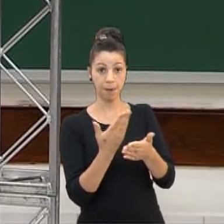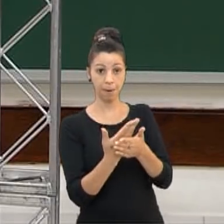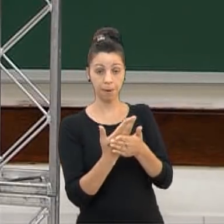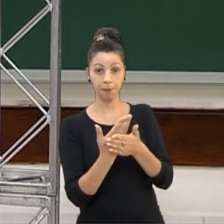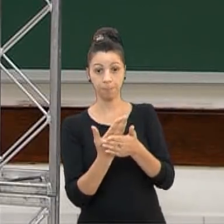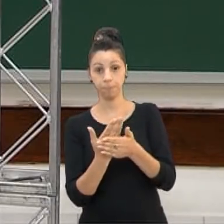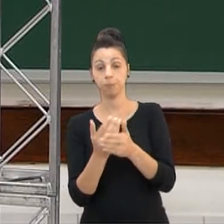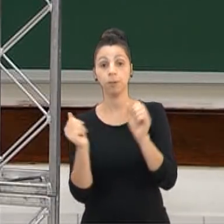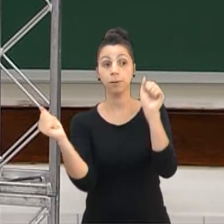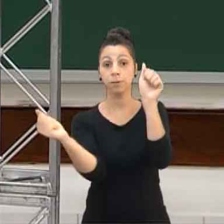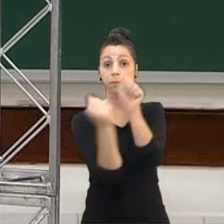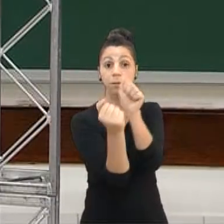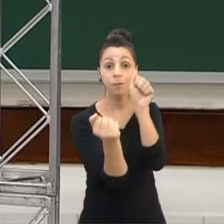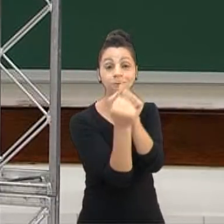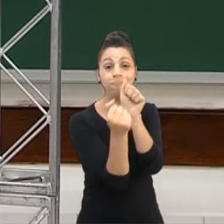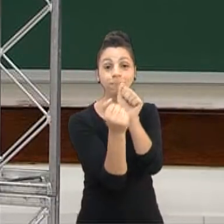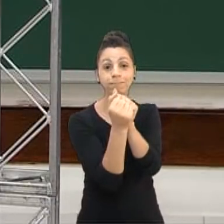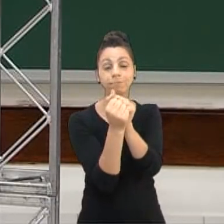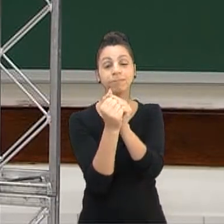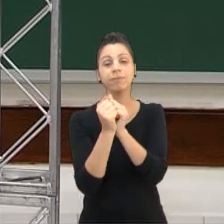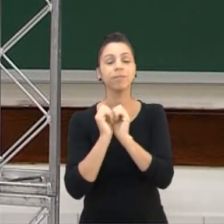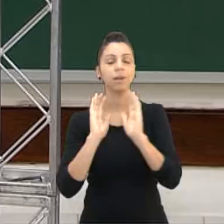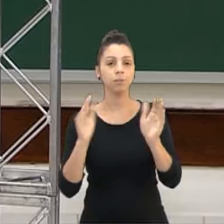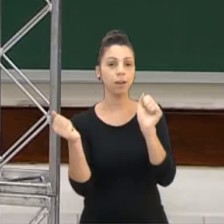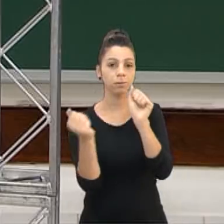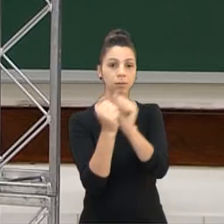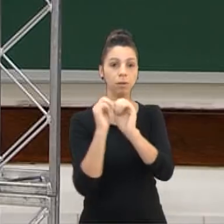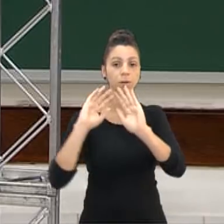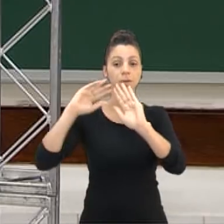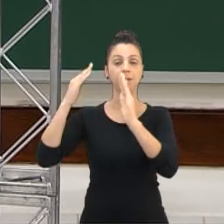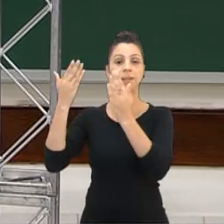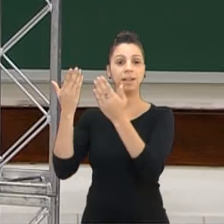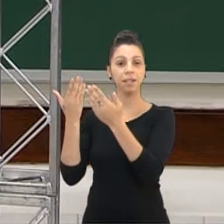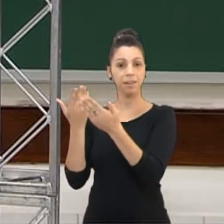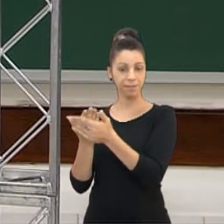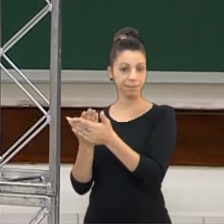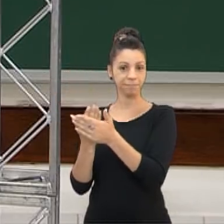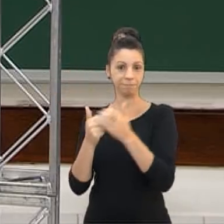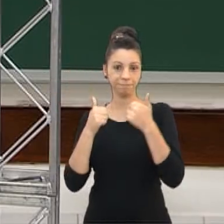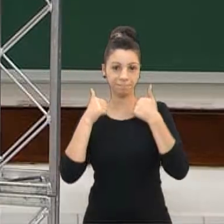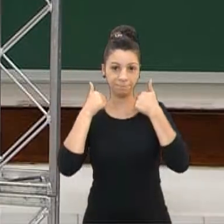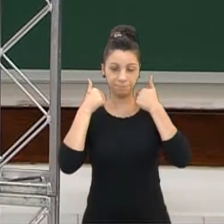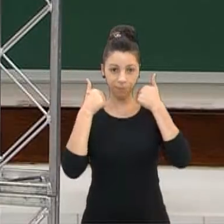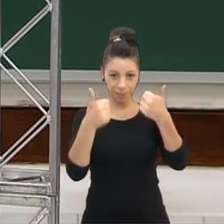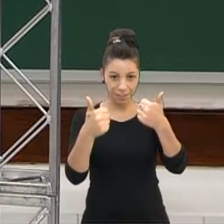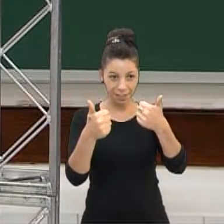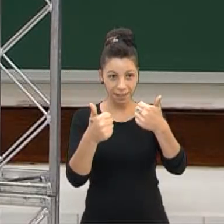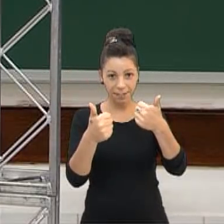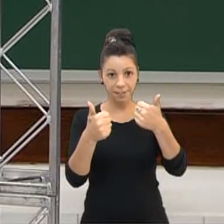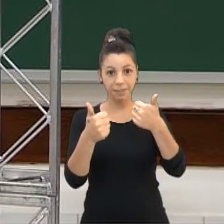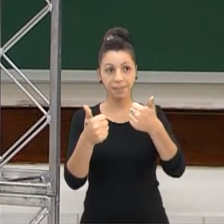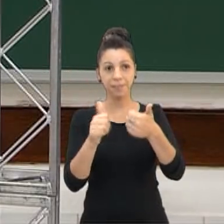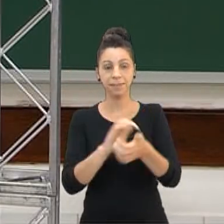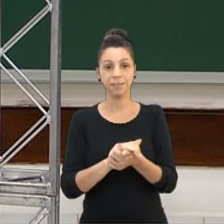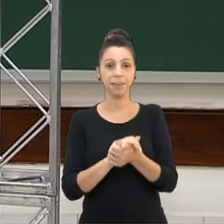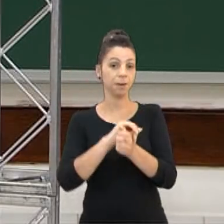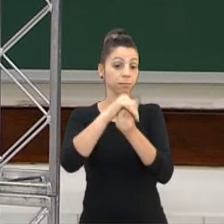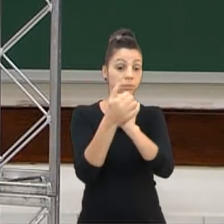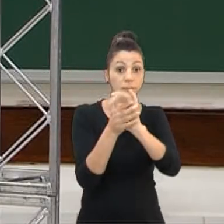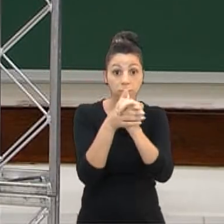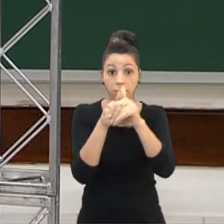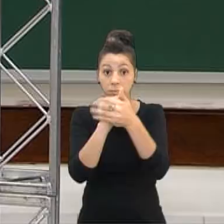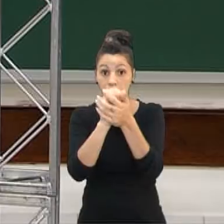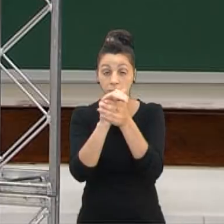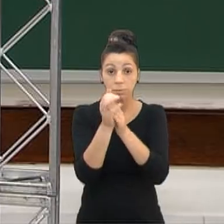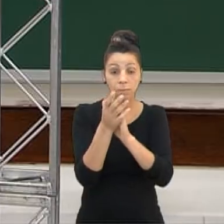missão. E juntos, logo, logo estaremos todos nas nossas escolas, tá certo? Ó, lava bem a